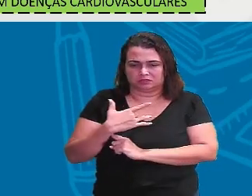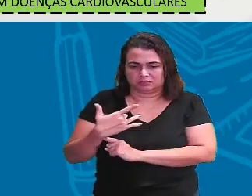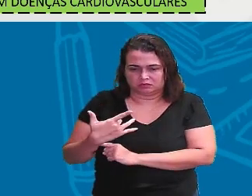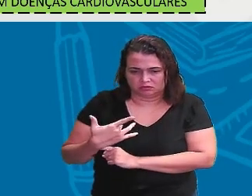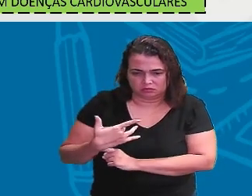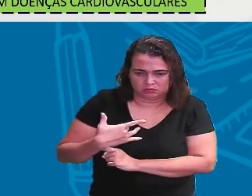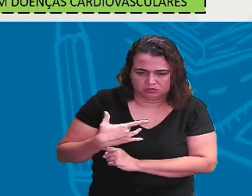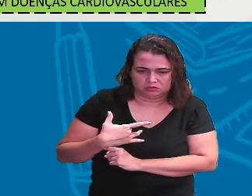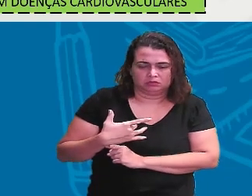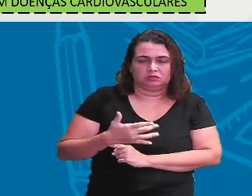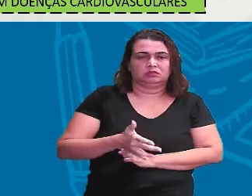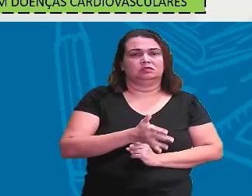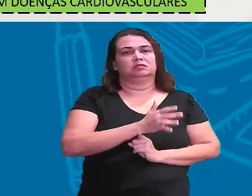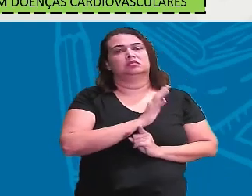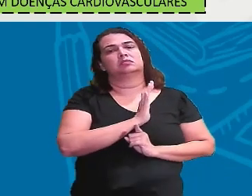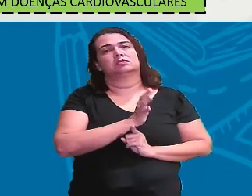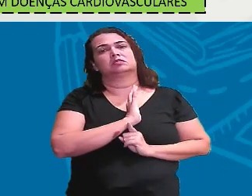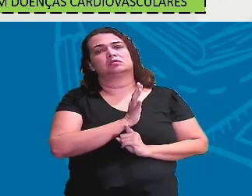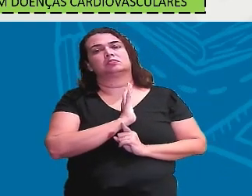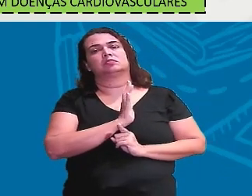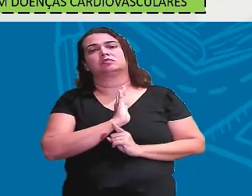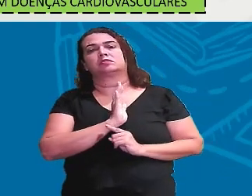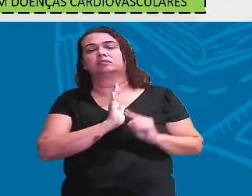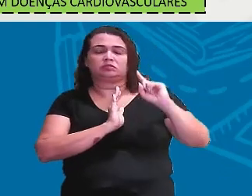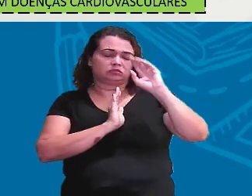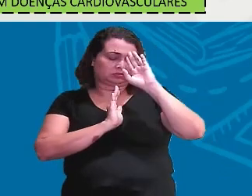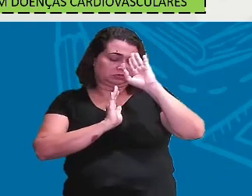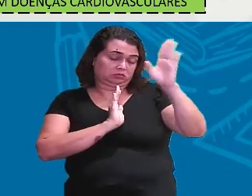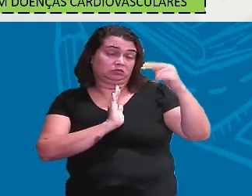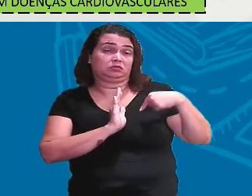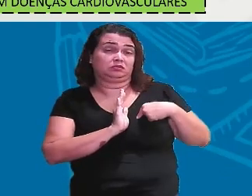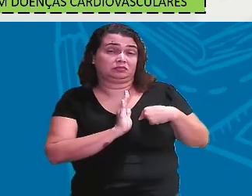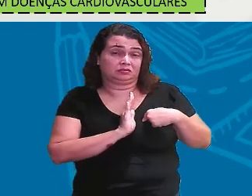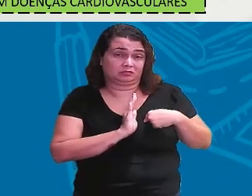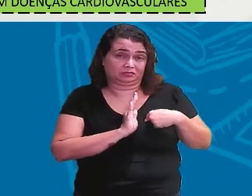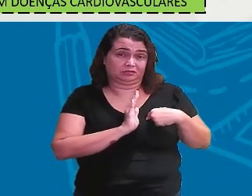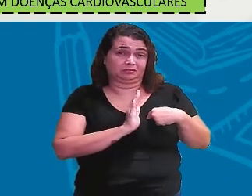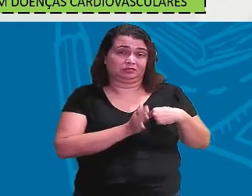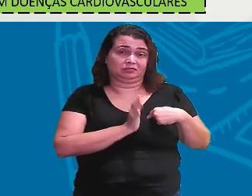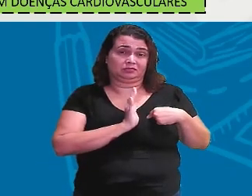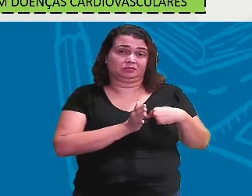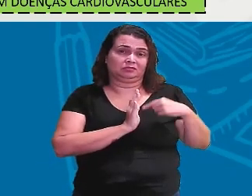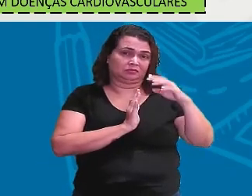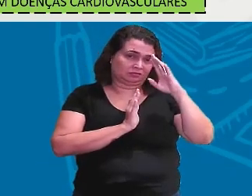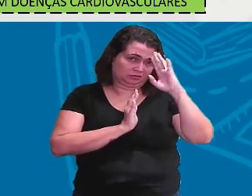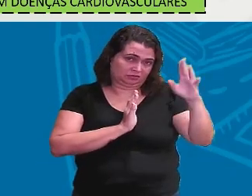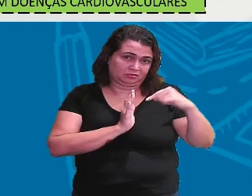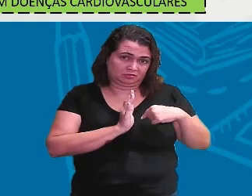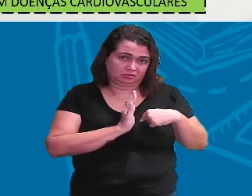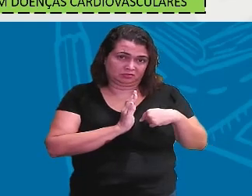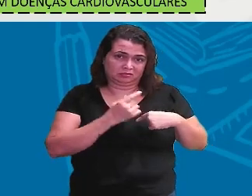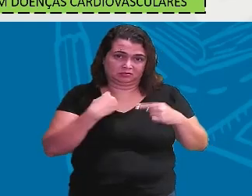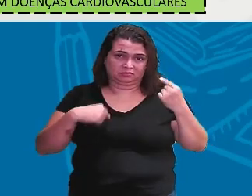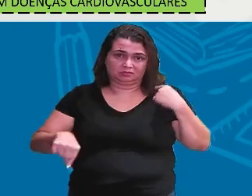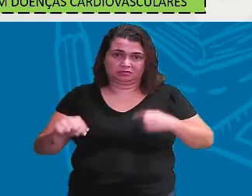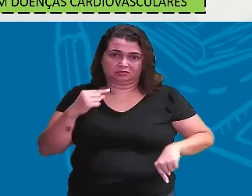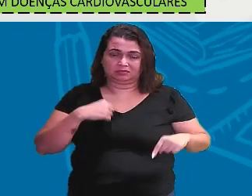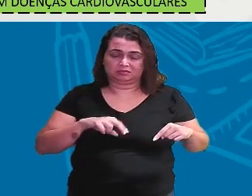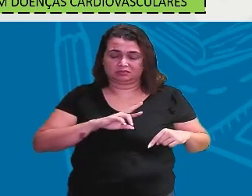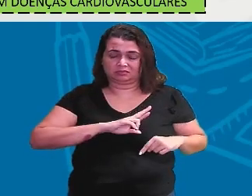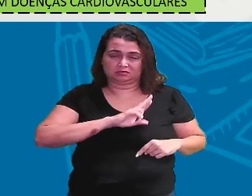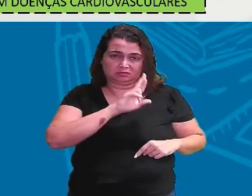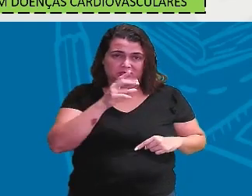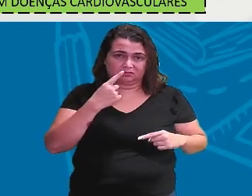certo? Do nosso coração, que é o principal órgão do nosso sistema, né, circulatório, tá certo?